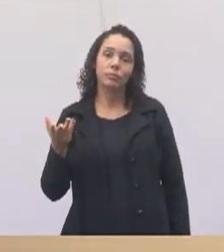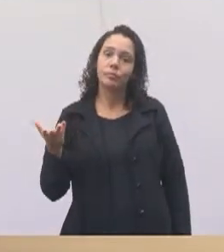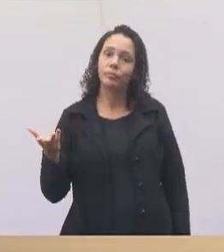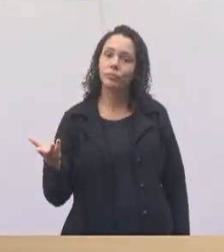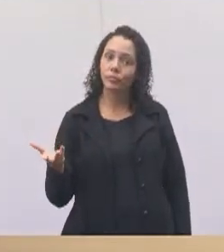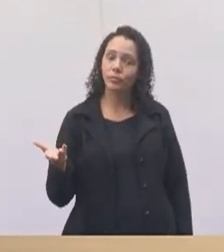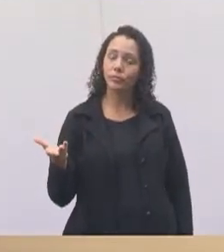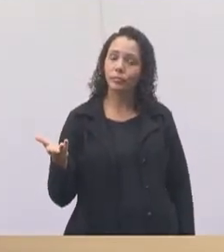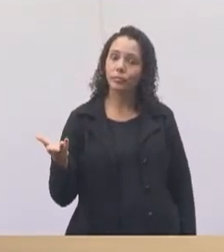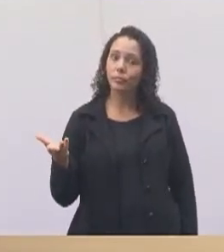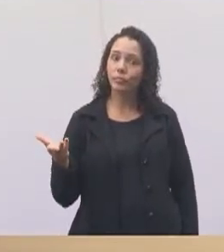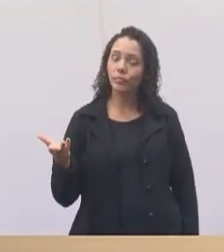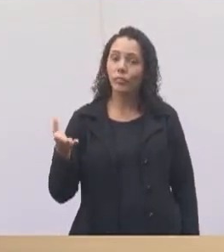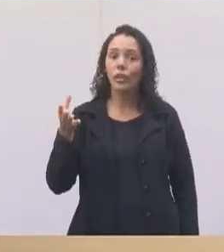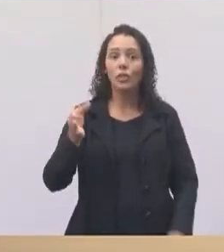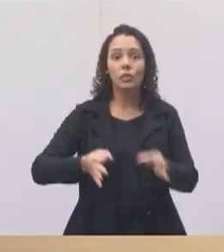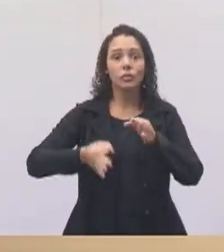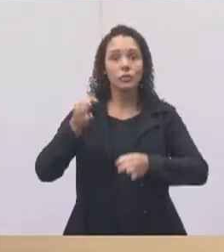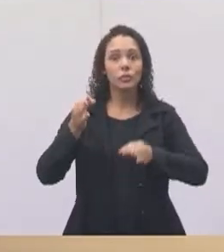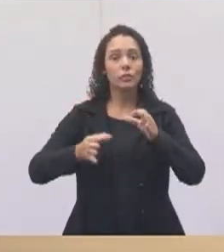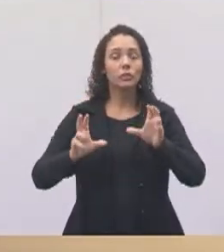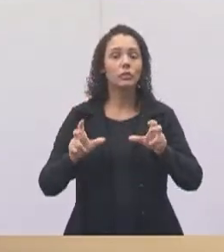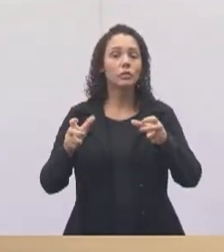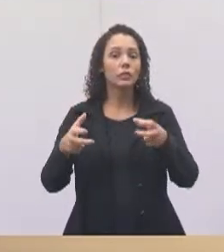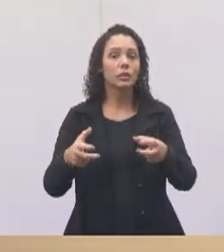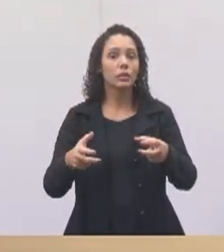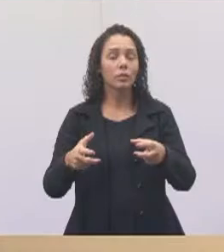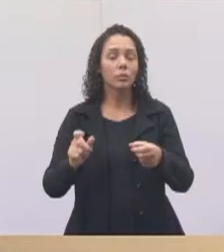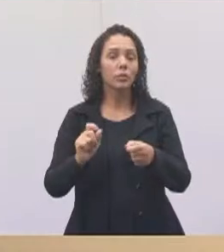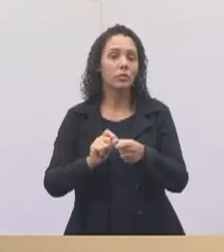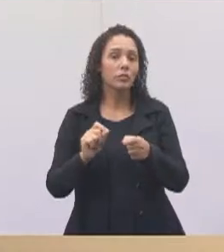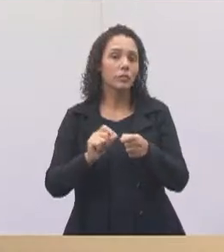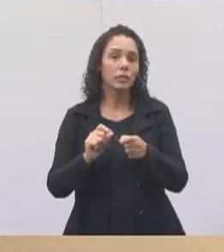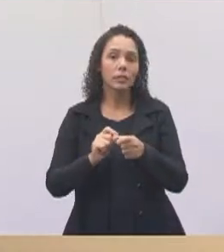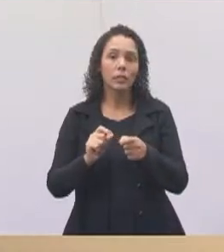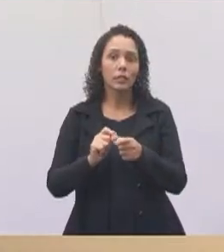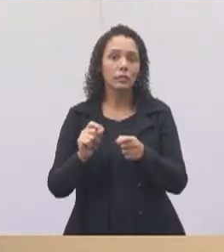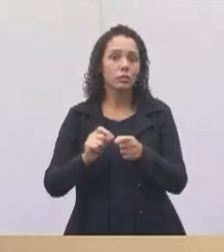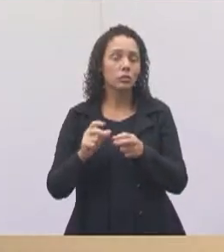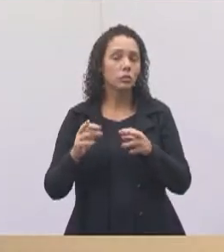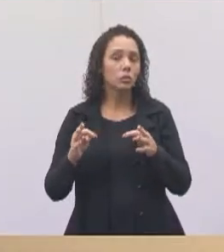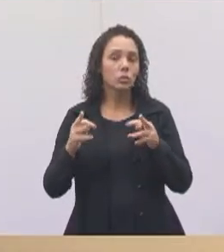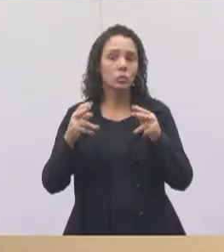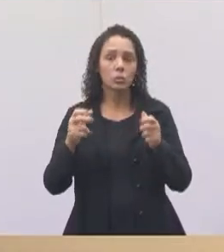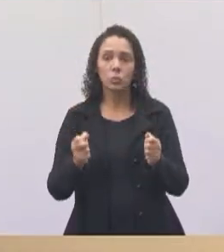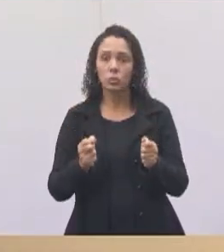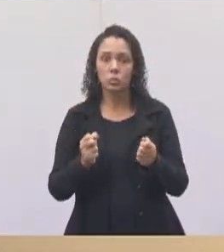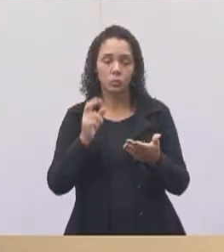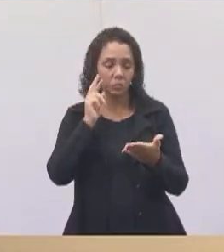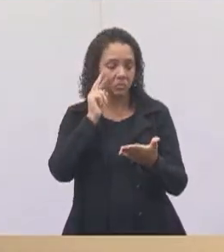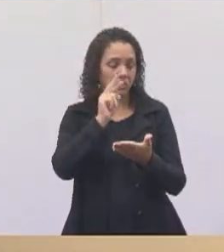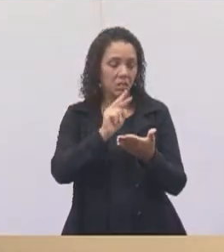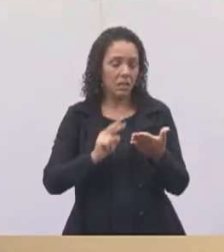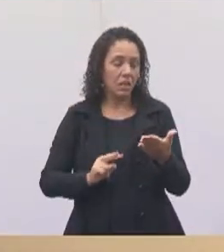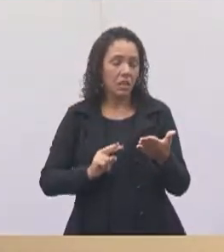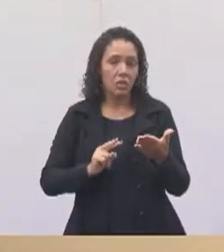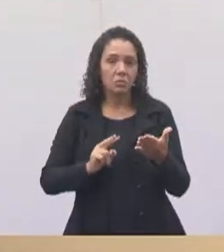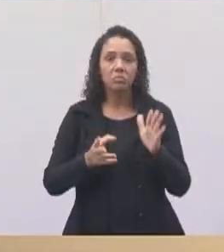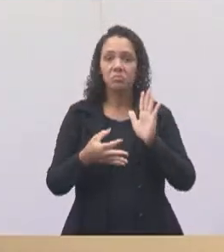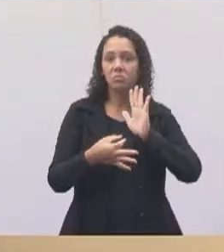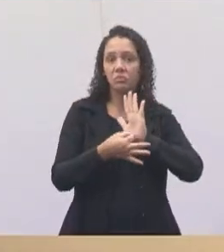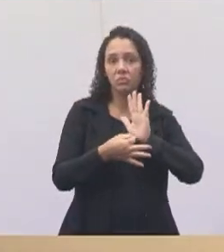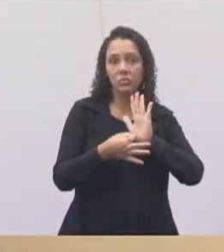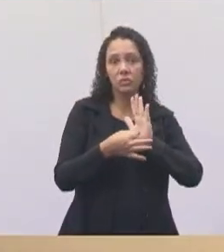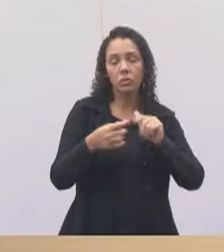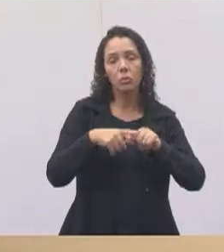Então, o jurídico da Câmara, Roberto, fez tudo como tinha que ser feito. Leu, falou, mas, porém,